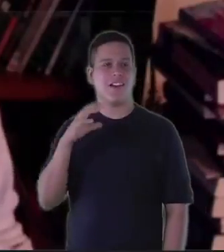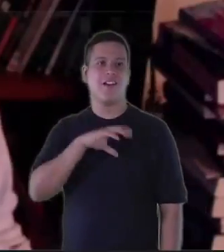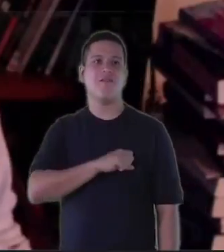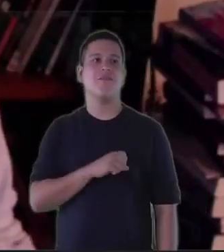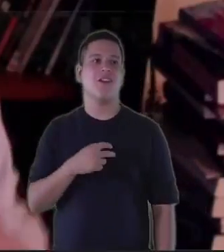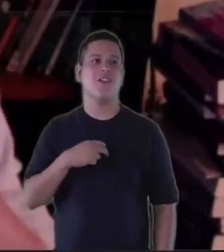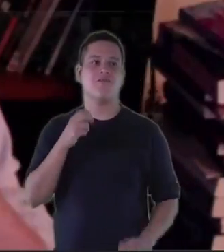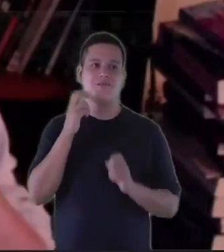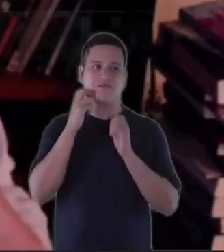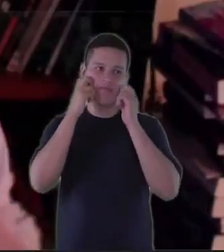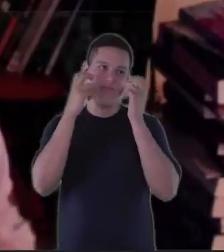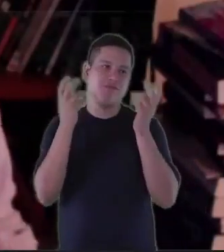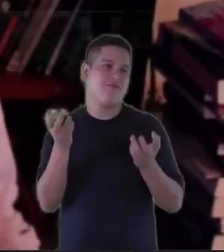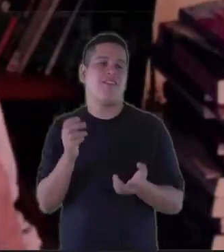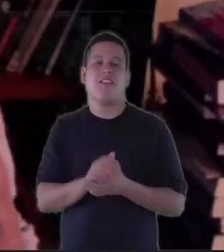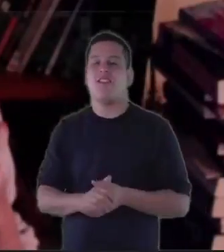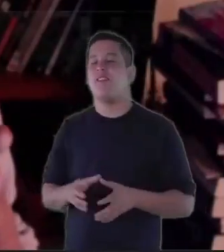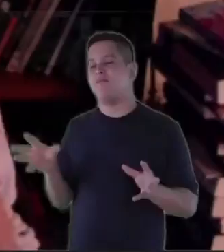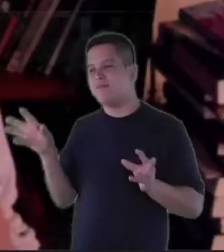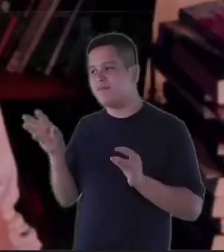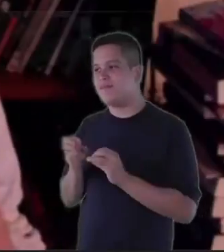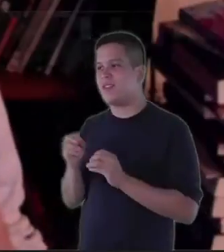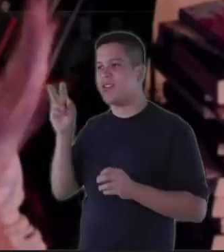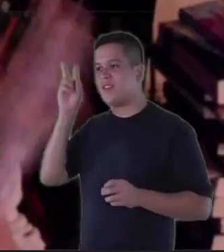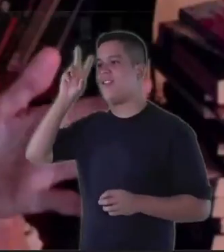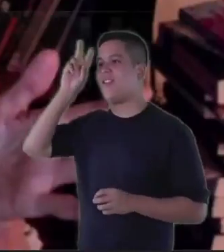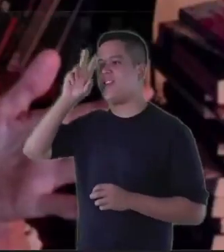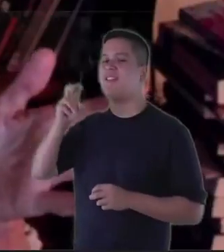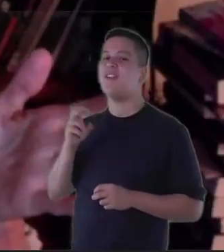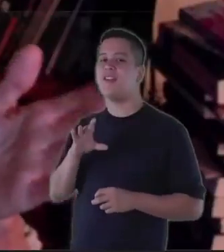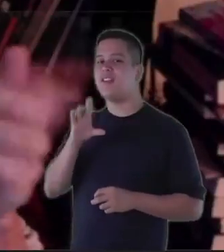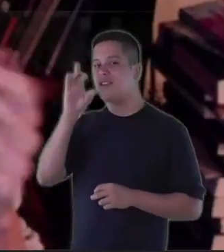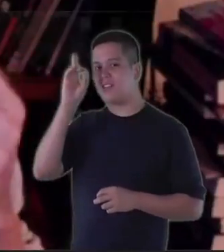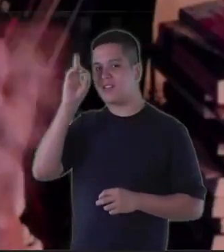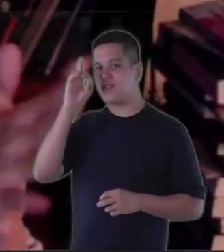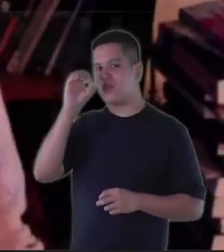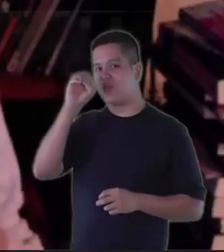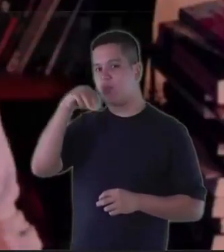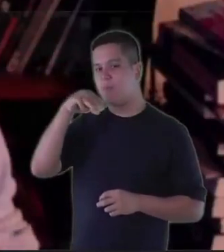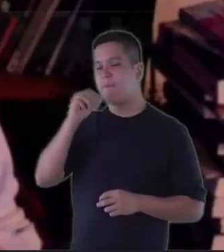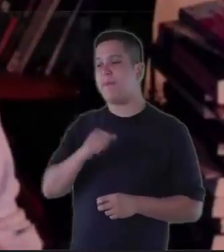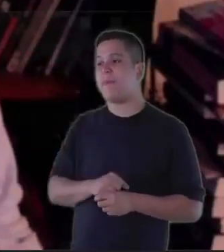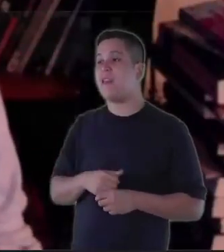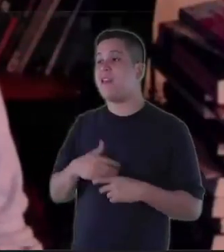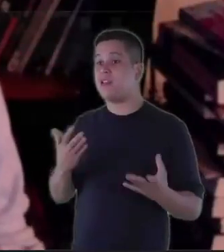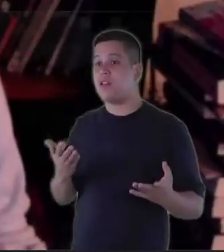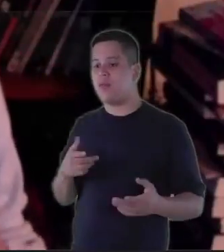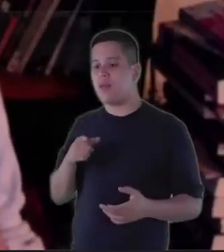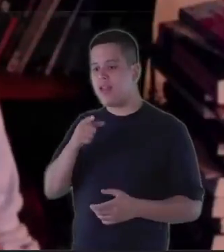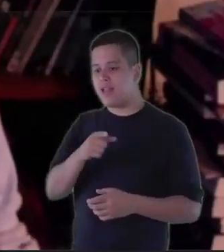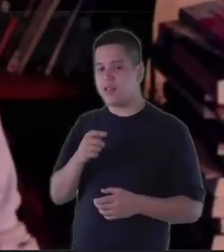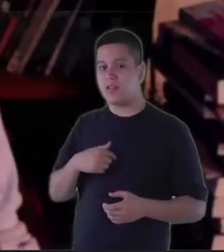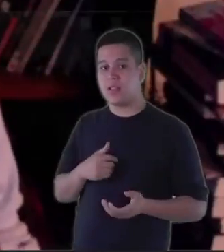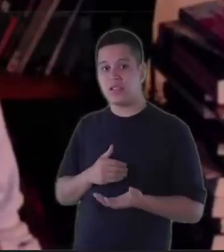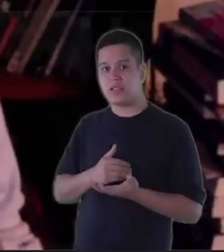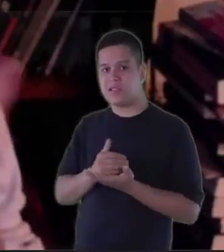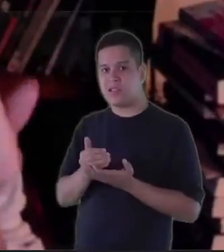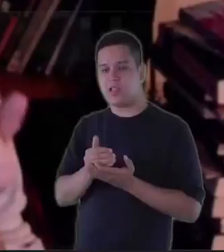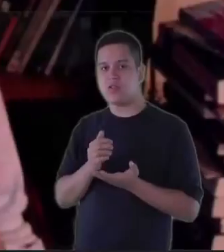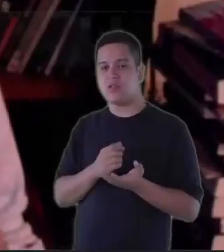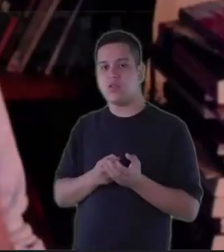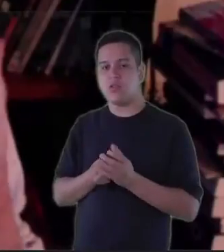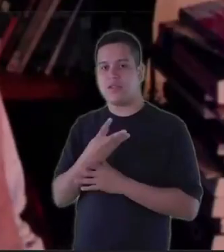interessante, eu vou resumir aqui porque ela é muito longa, mas enfim, o Breno Silveira, que é o diretor da série também, que está fazendo tanto